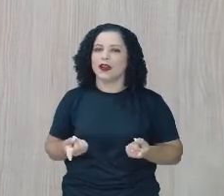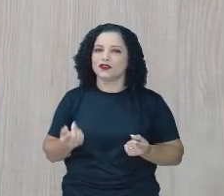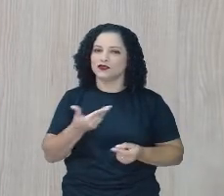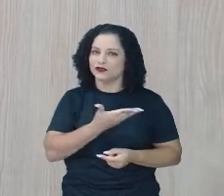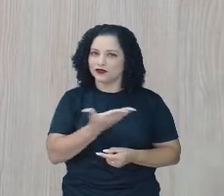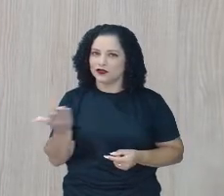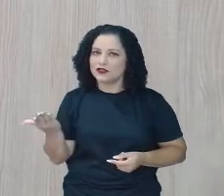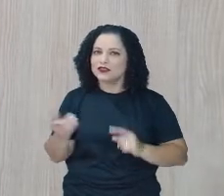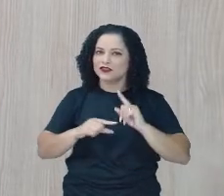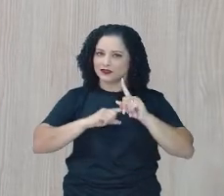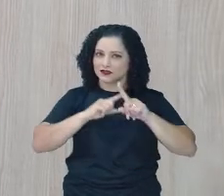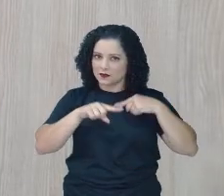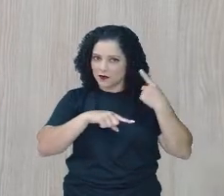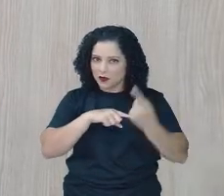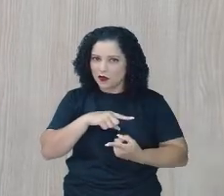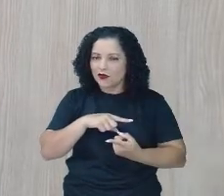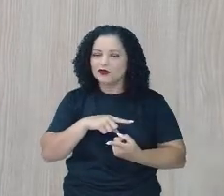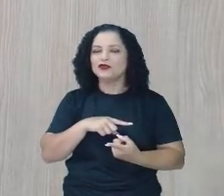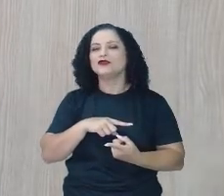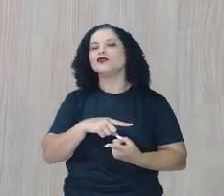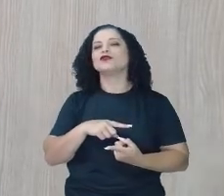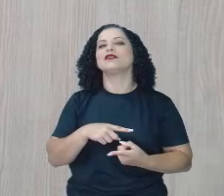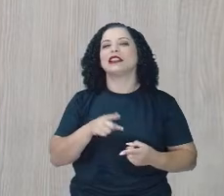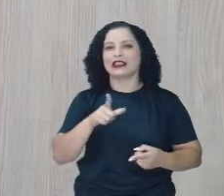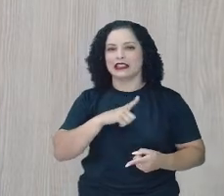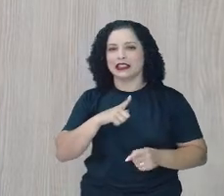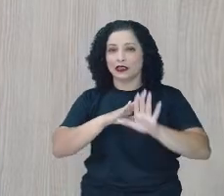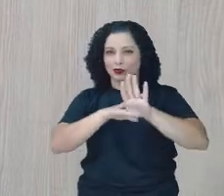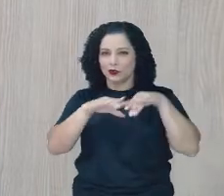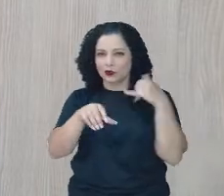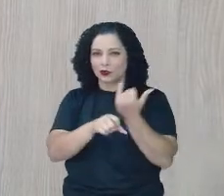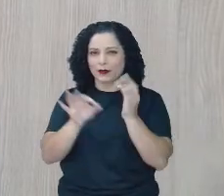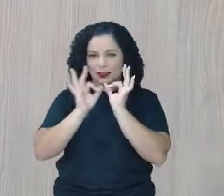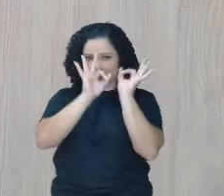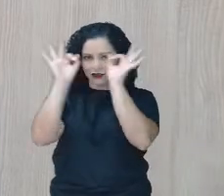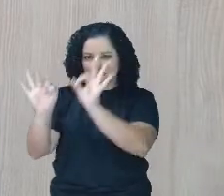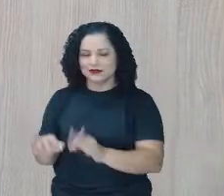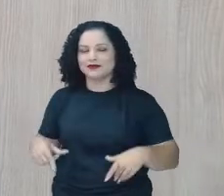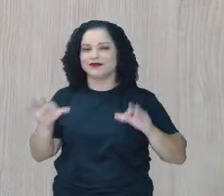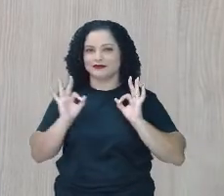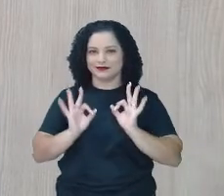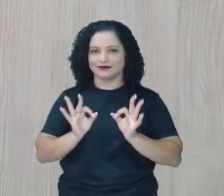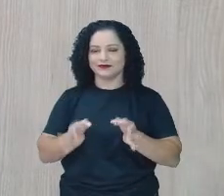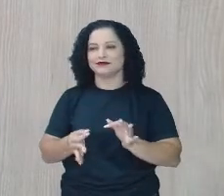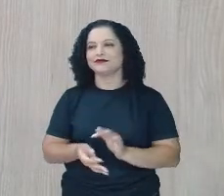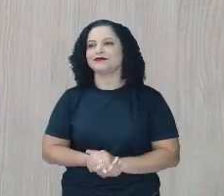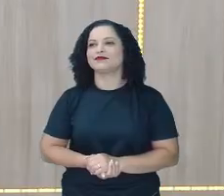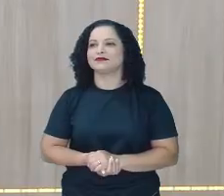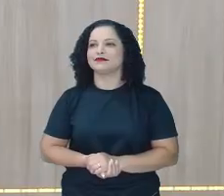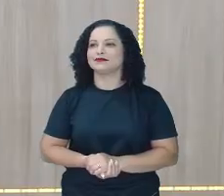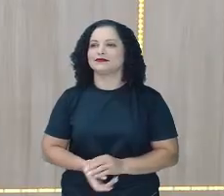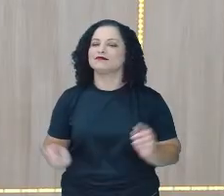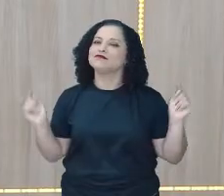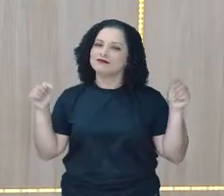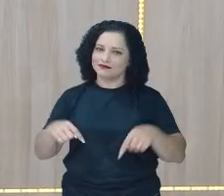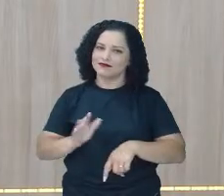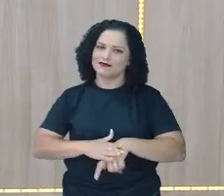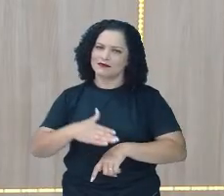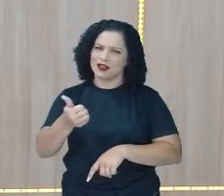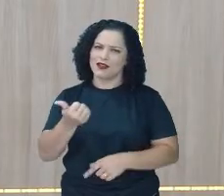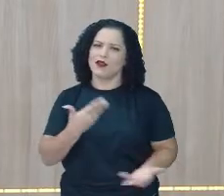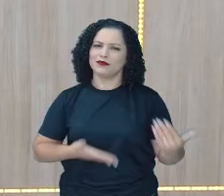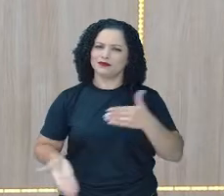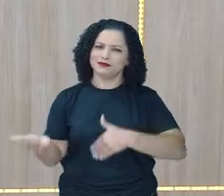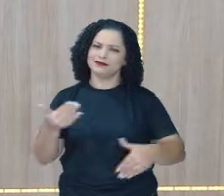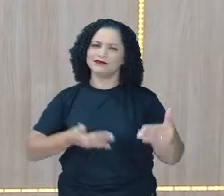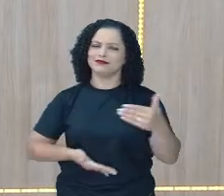pecados depois com a gente na reprise lá no YouTube, tá? Achei bom. Mas aqui é melhor, né, professor? Se ele estivesse aqui logo era